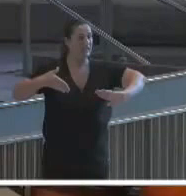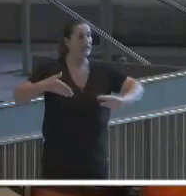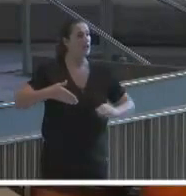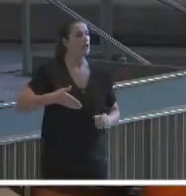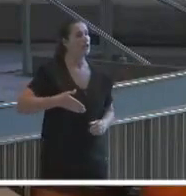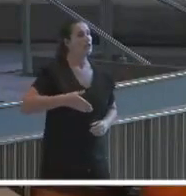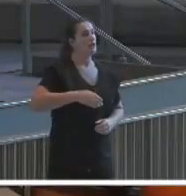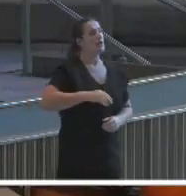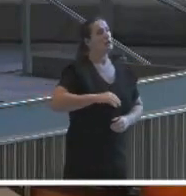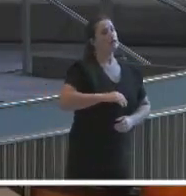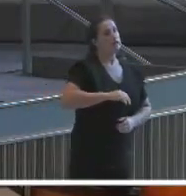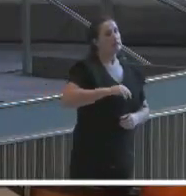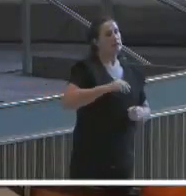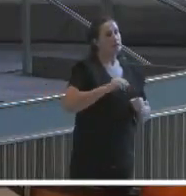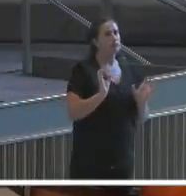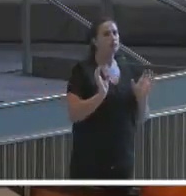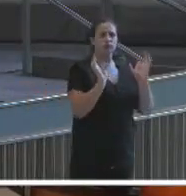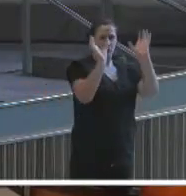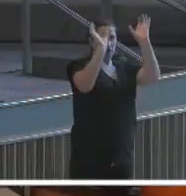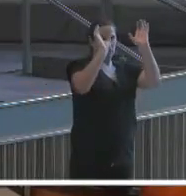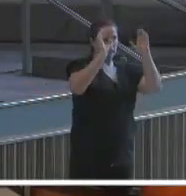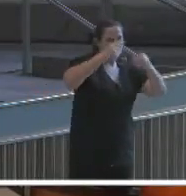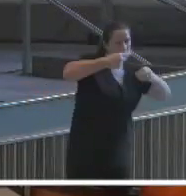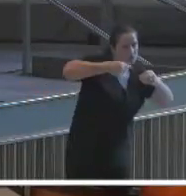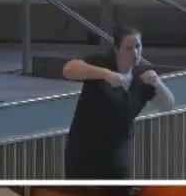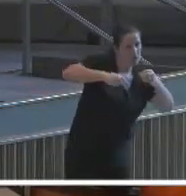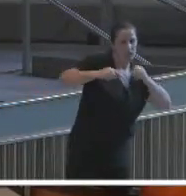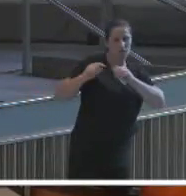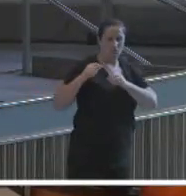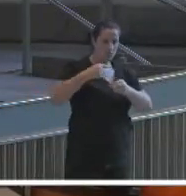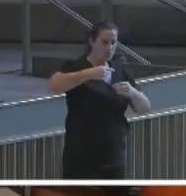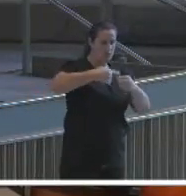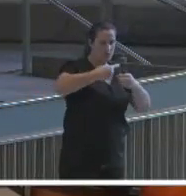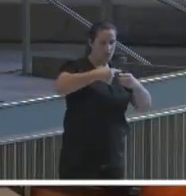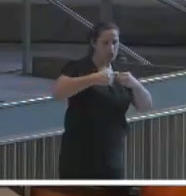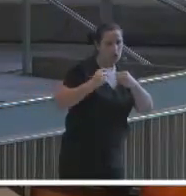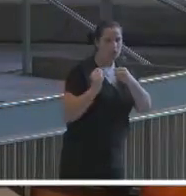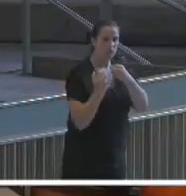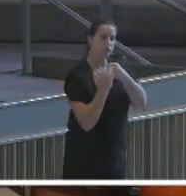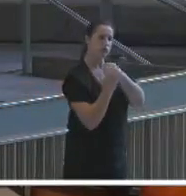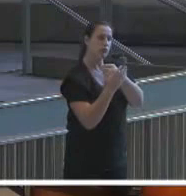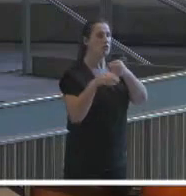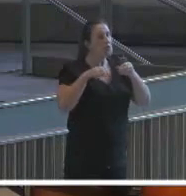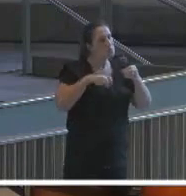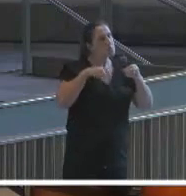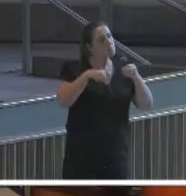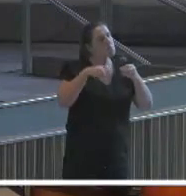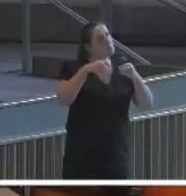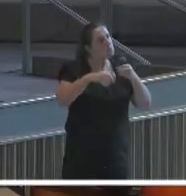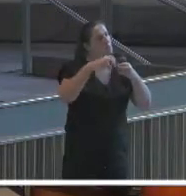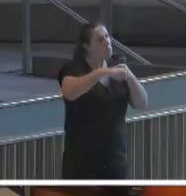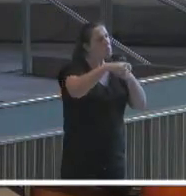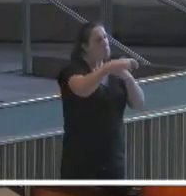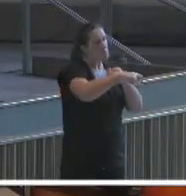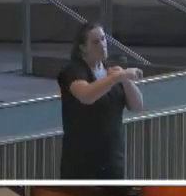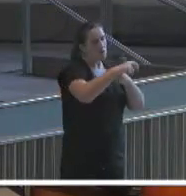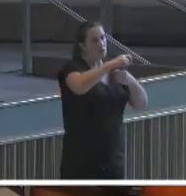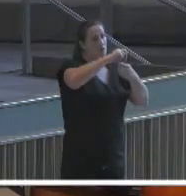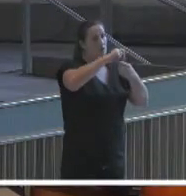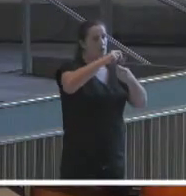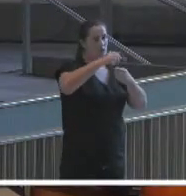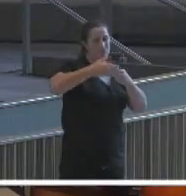estava totalmente circundada pelo exército que marchava ao redor, e as muralhas caíssem,